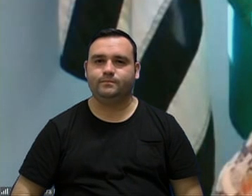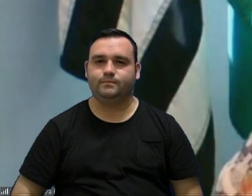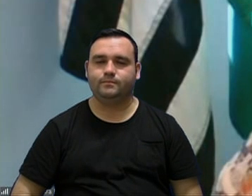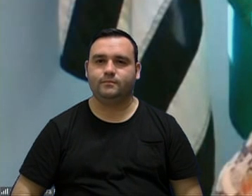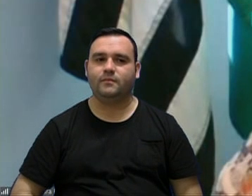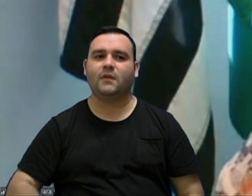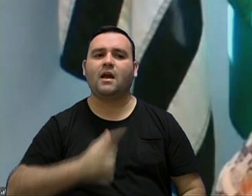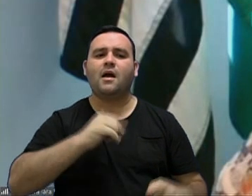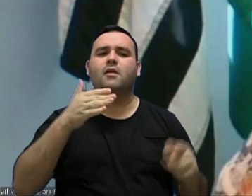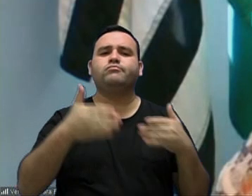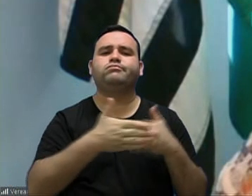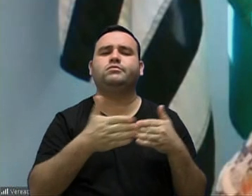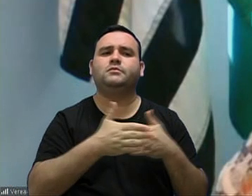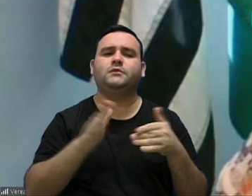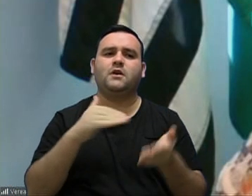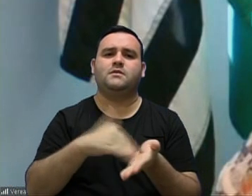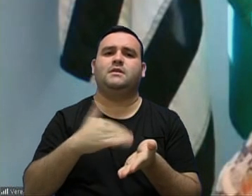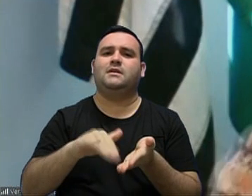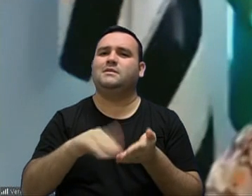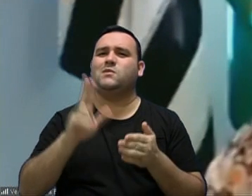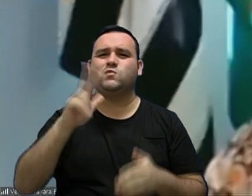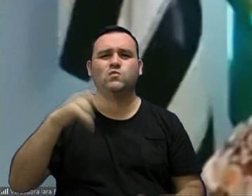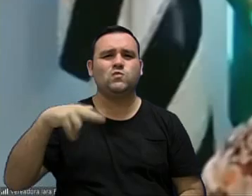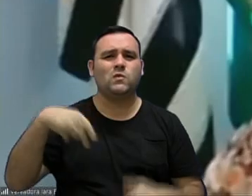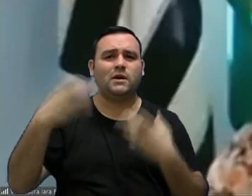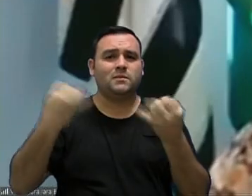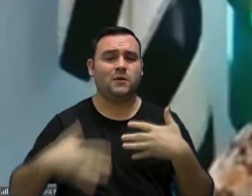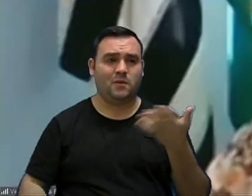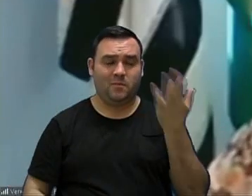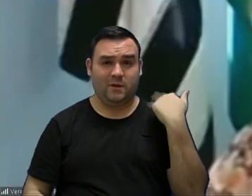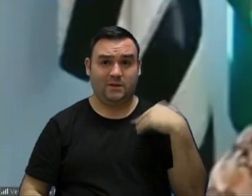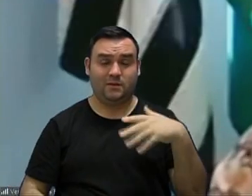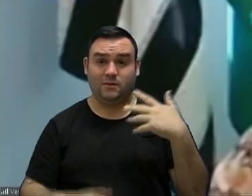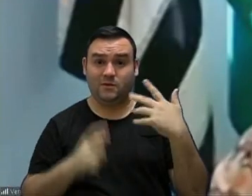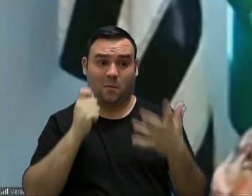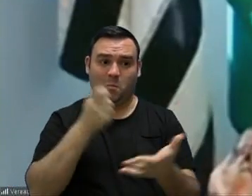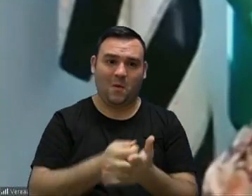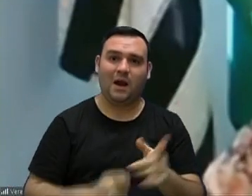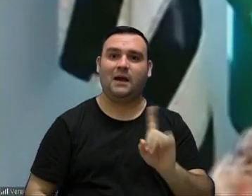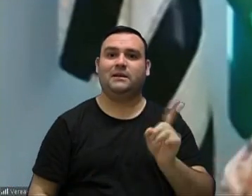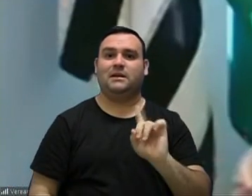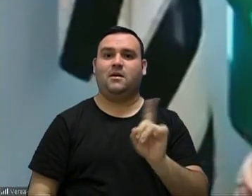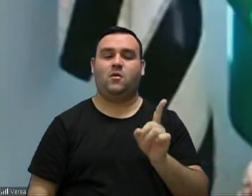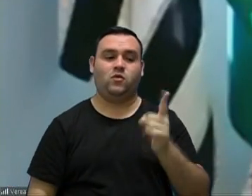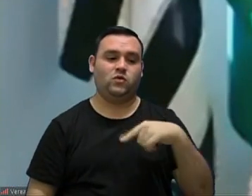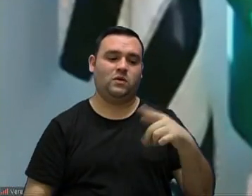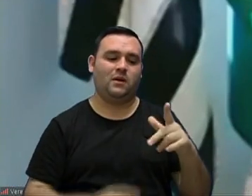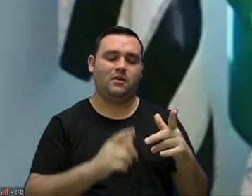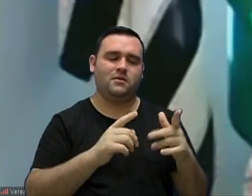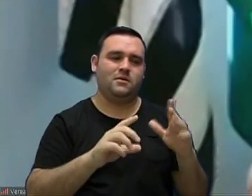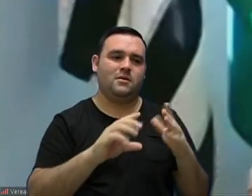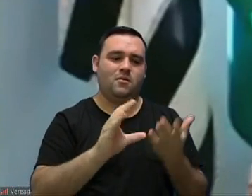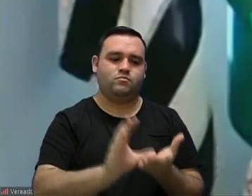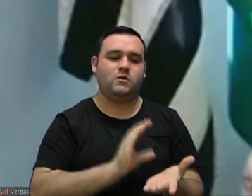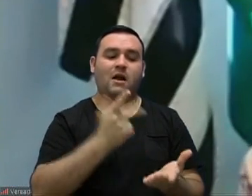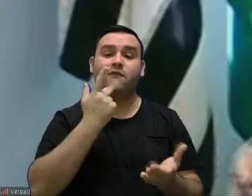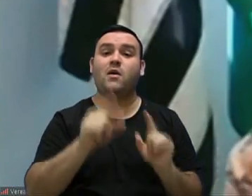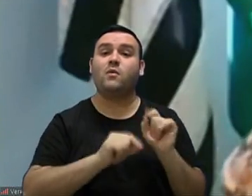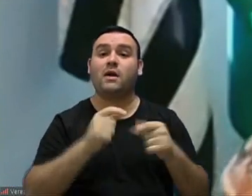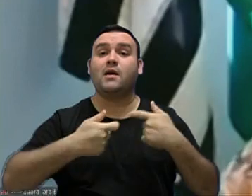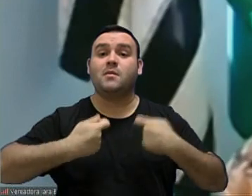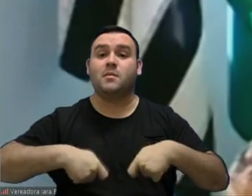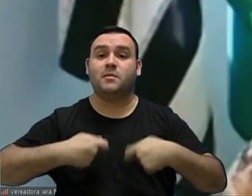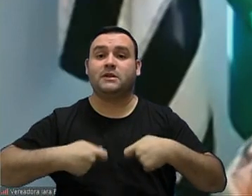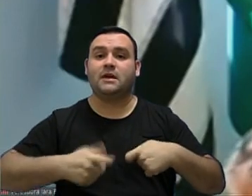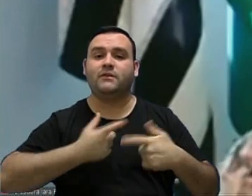isso fica restrito a uma coisa que o secretário nunca nos... Quando era para não pagar as nossas emendas, ele dizia que precisava